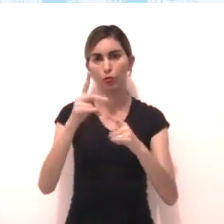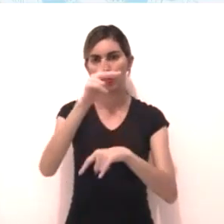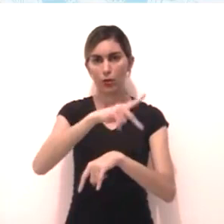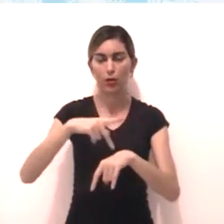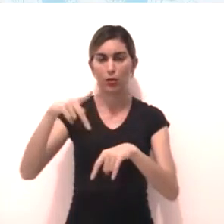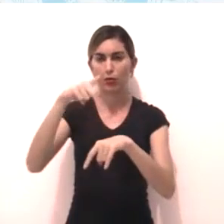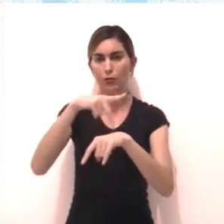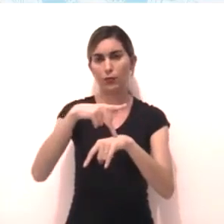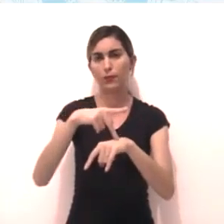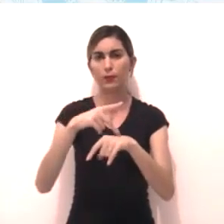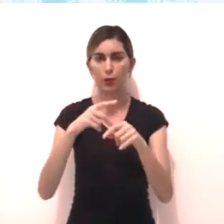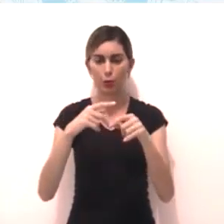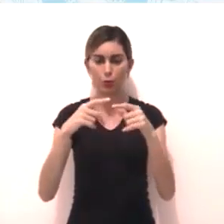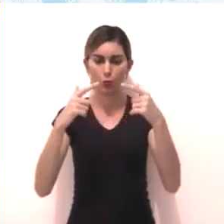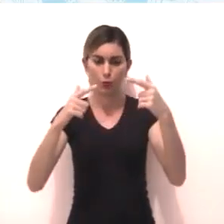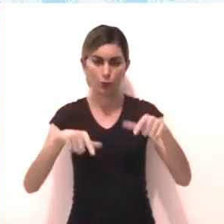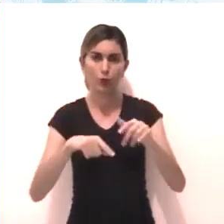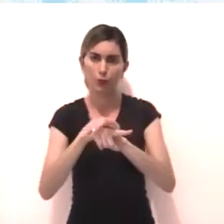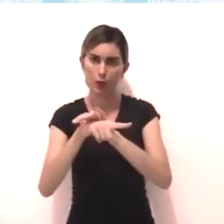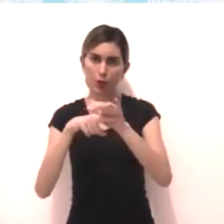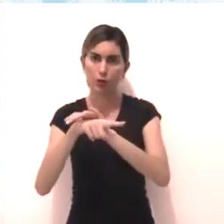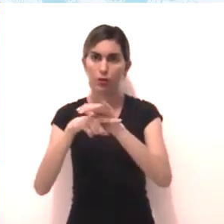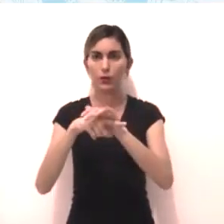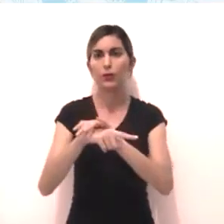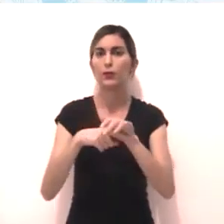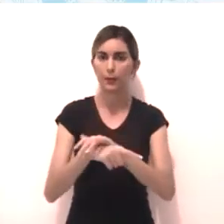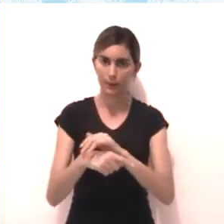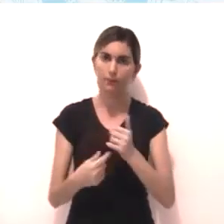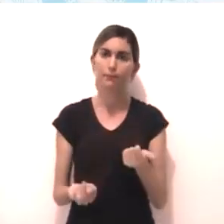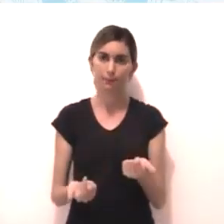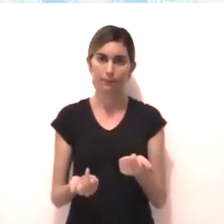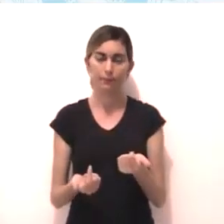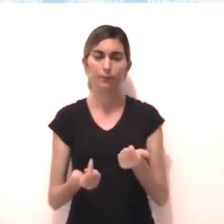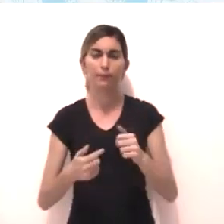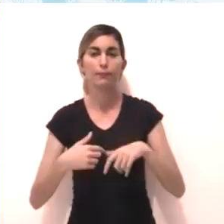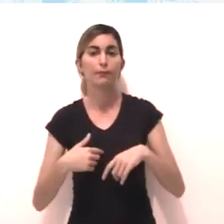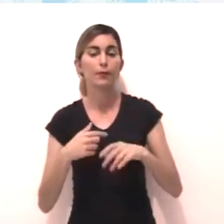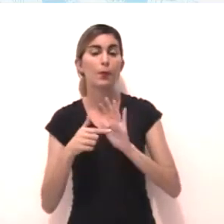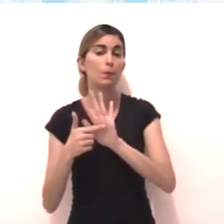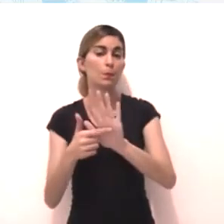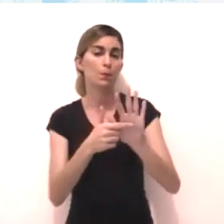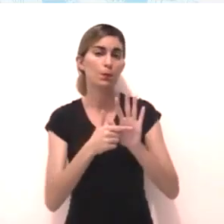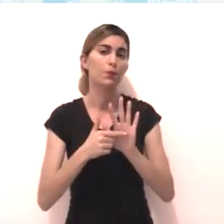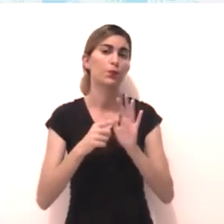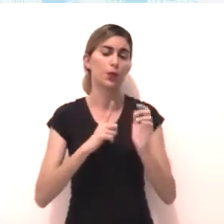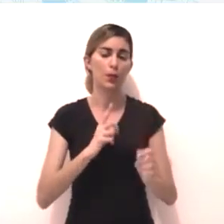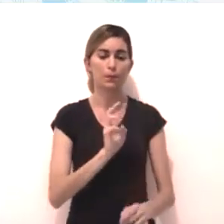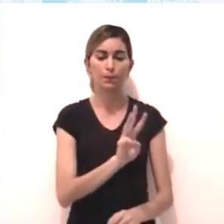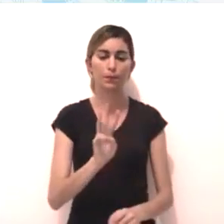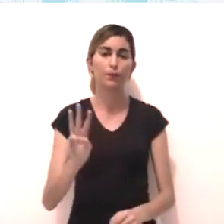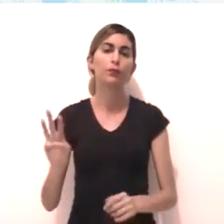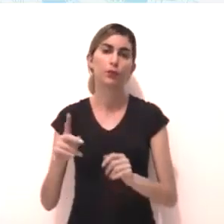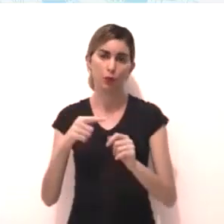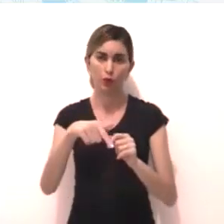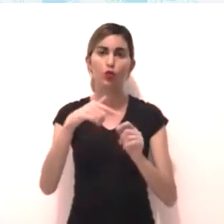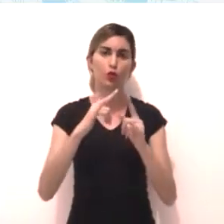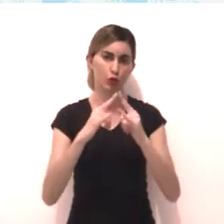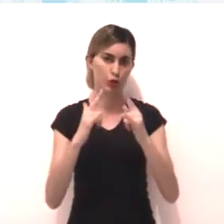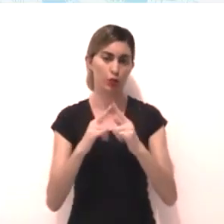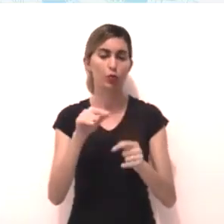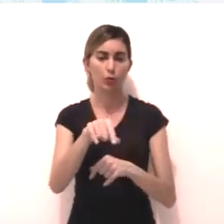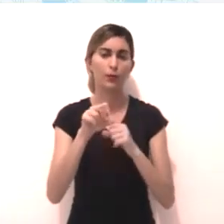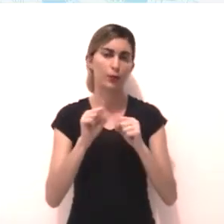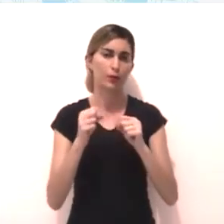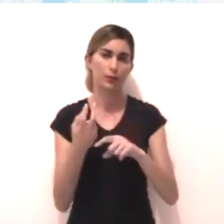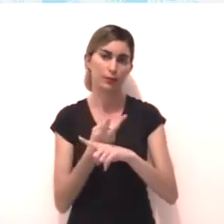Pesquisas Espaciais. Então, esses dados foram mostrados, está disponível no site desse instituto.